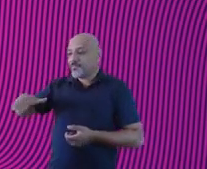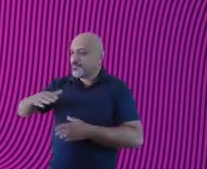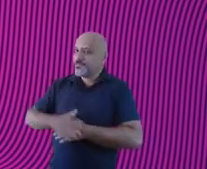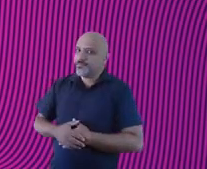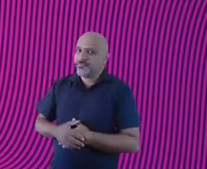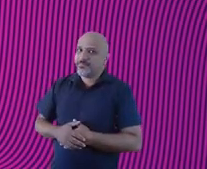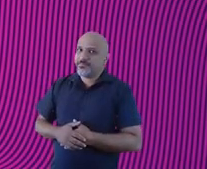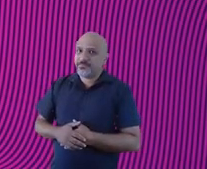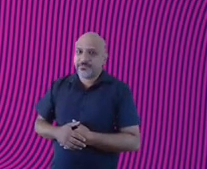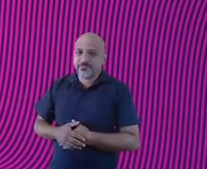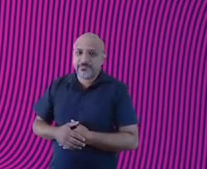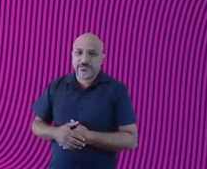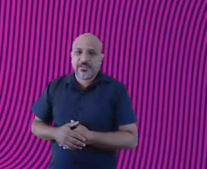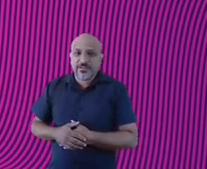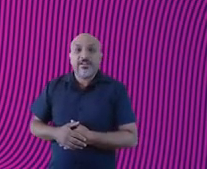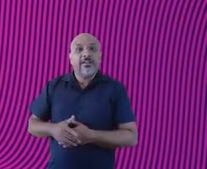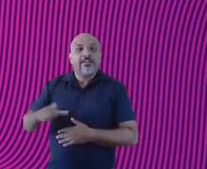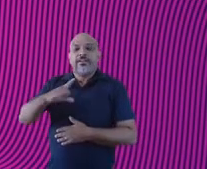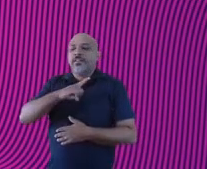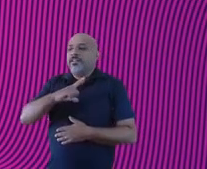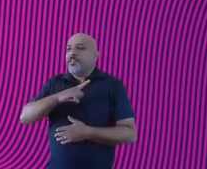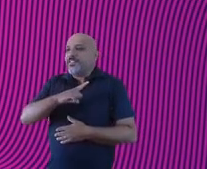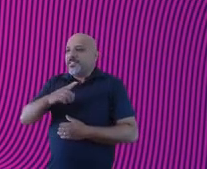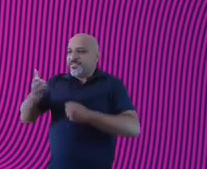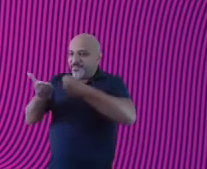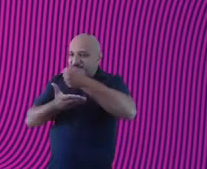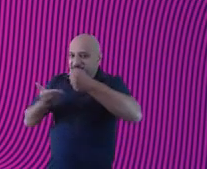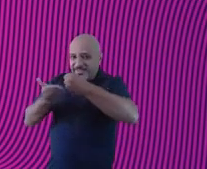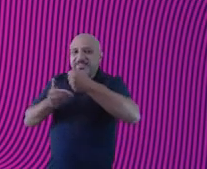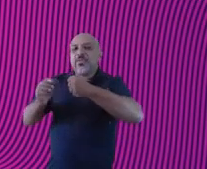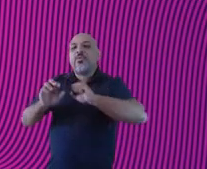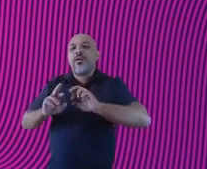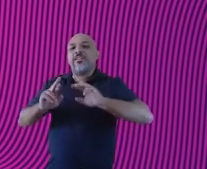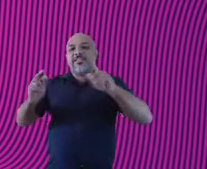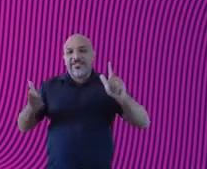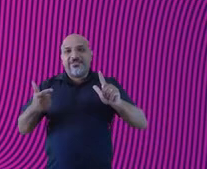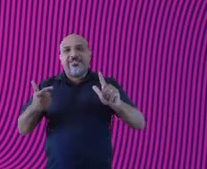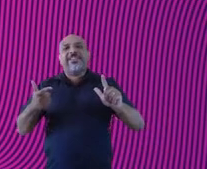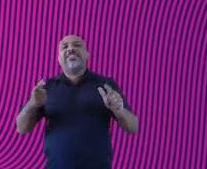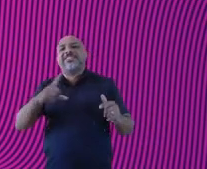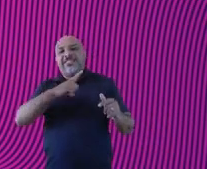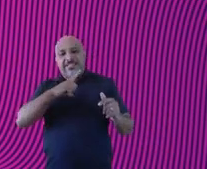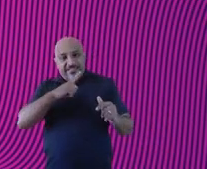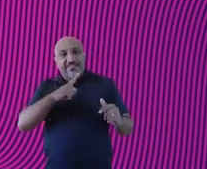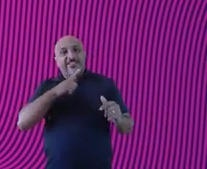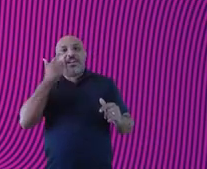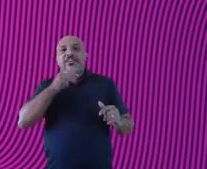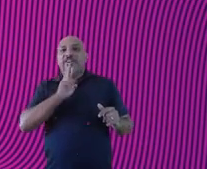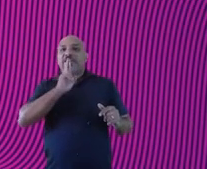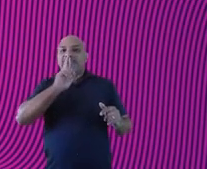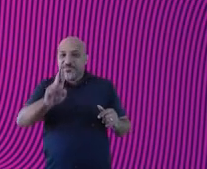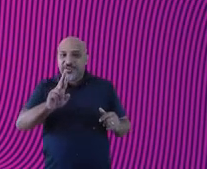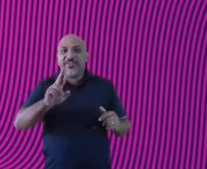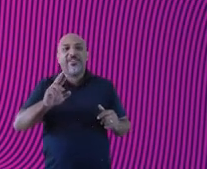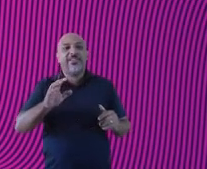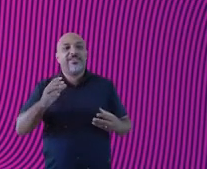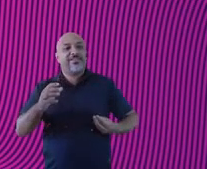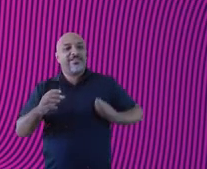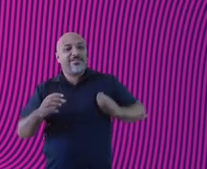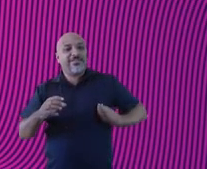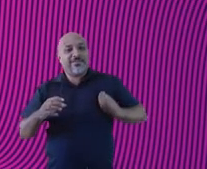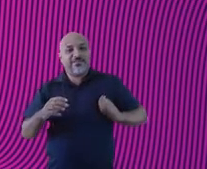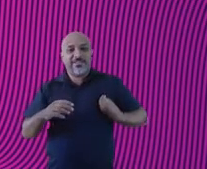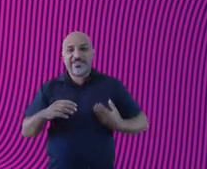uma cardiopatia de base, e qual a diferença que a gente teria de resposta, de sobrevida, se a gente